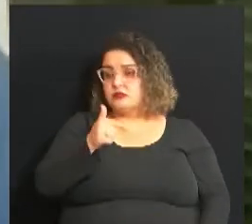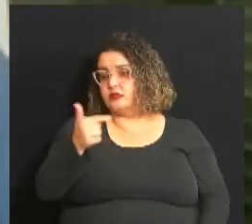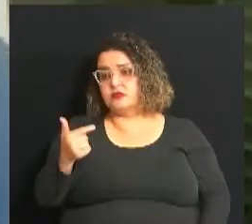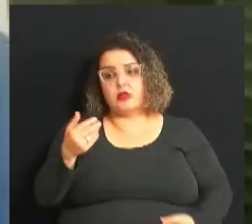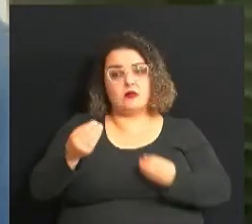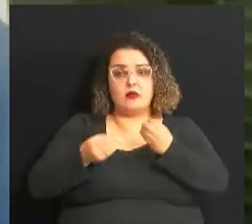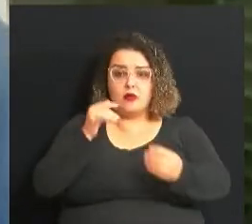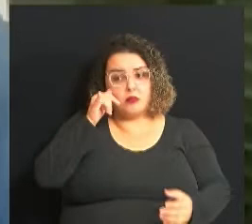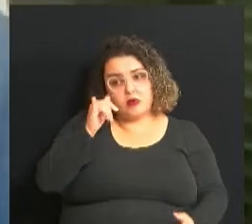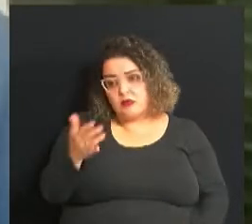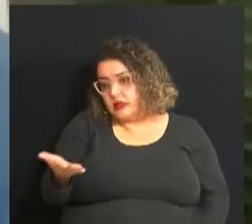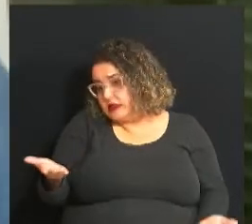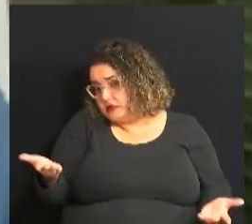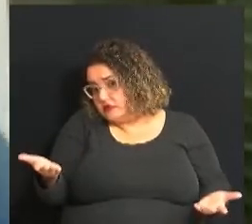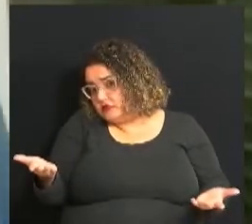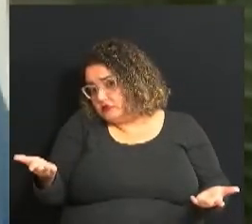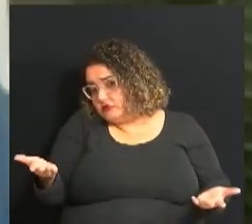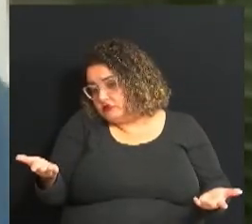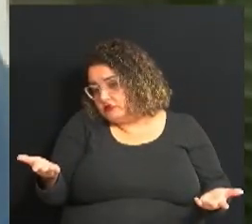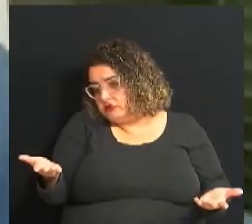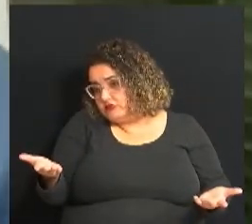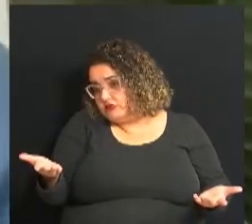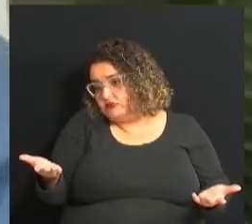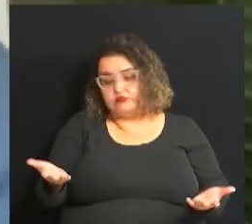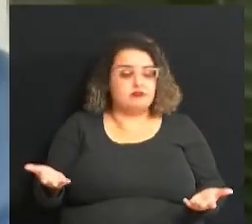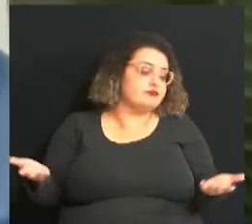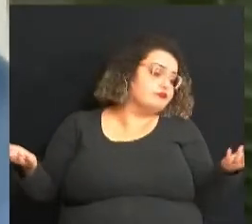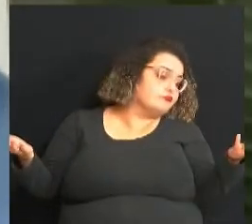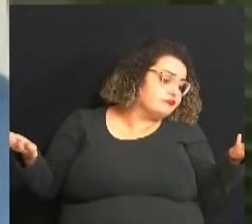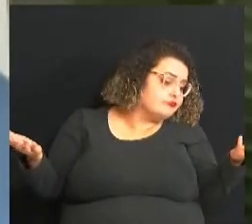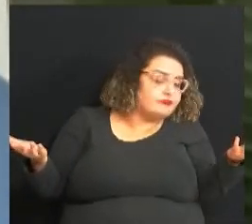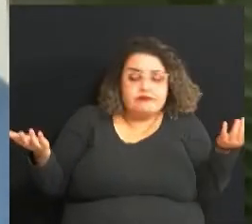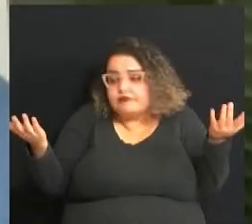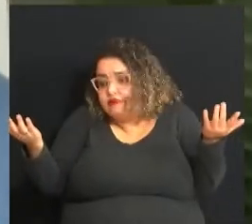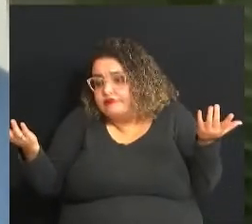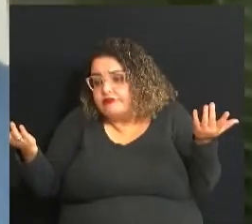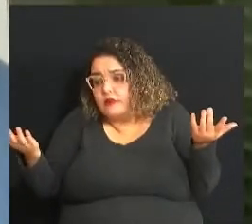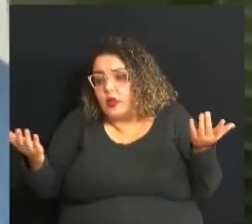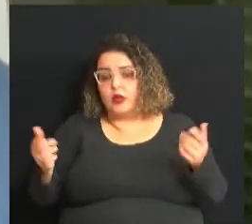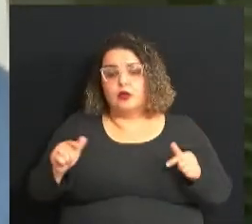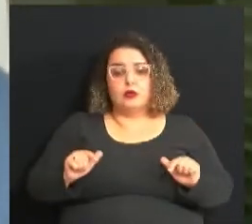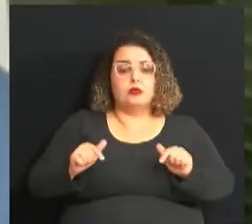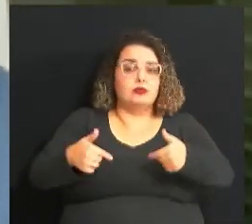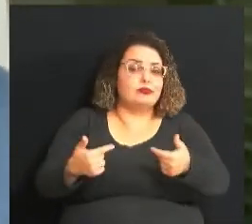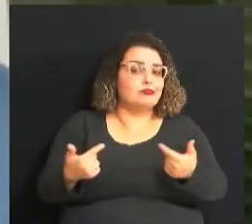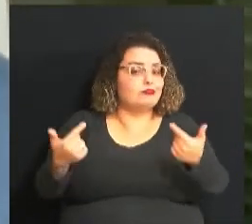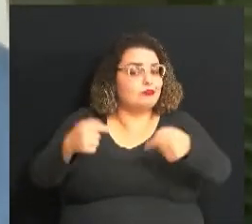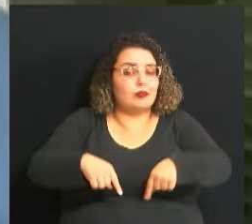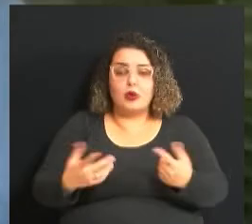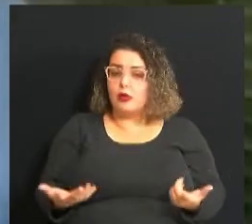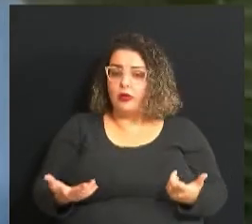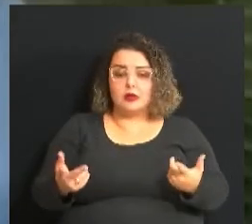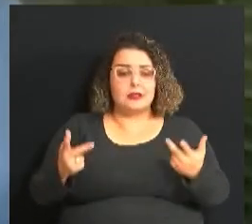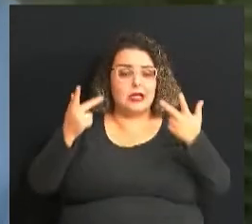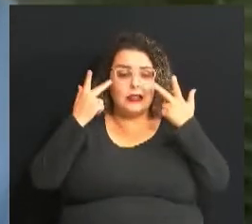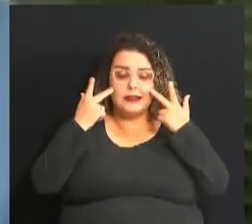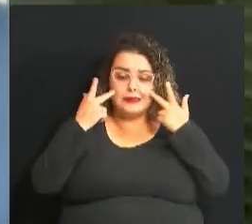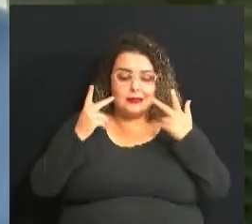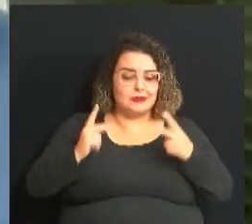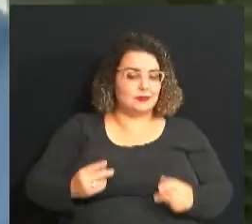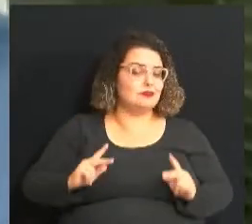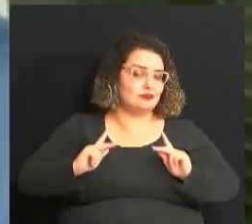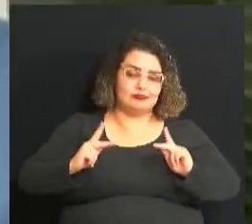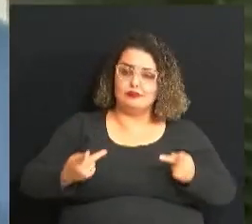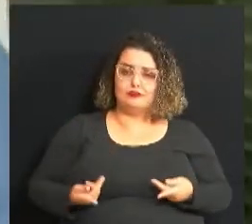evitar. Mas aí nós estamos lutando contra a natureza do ser humano, que, obviamente,